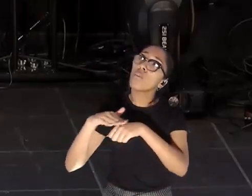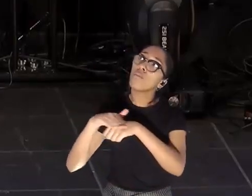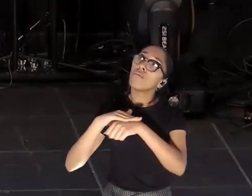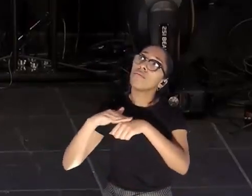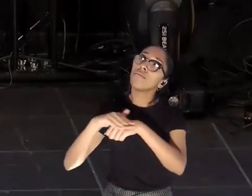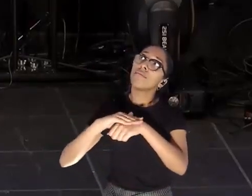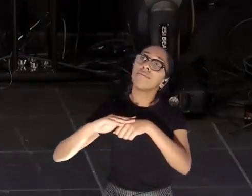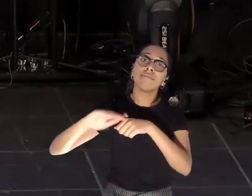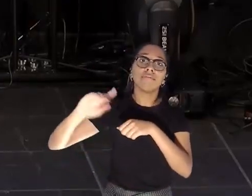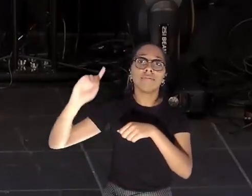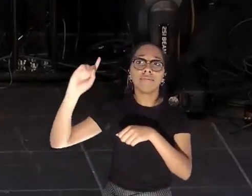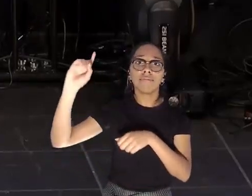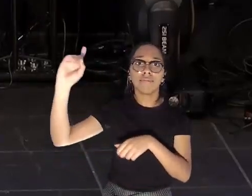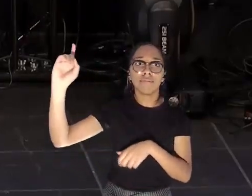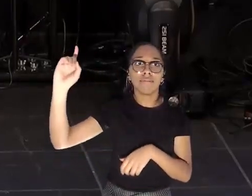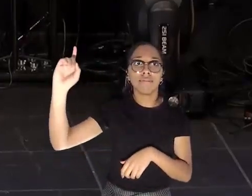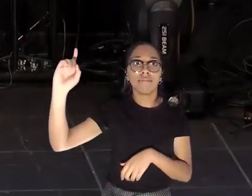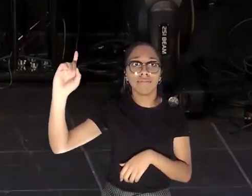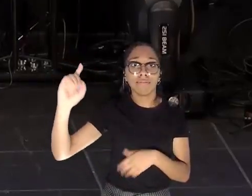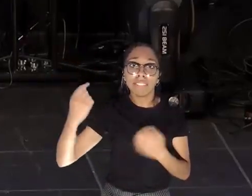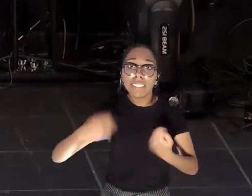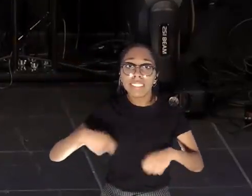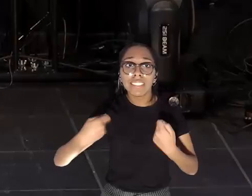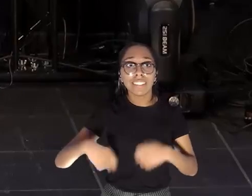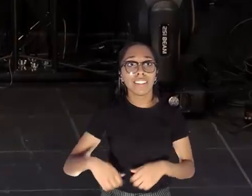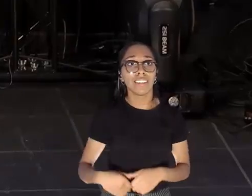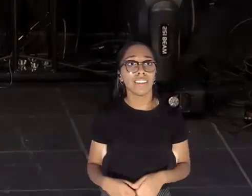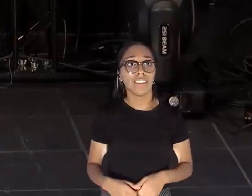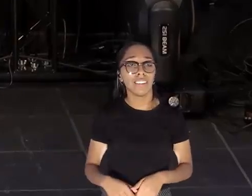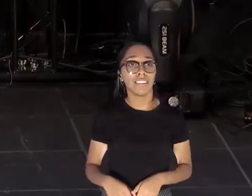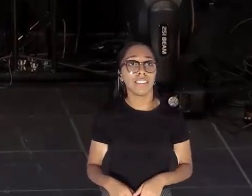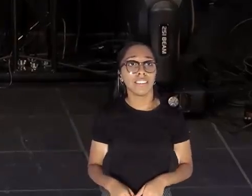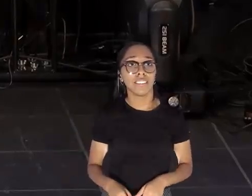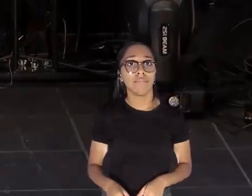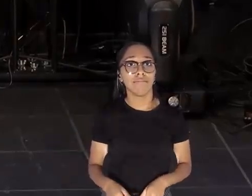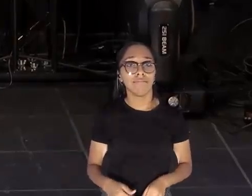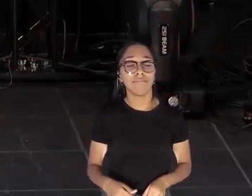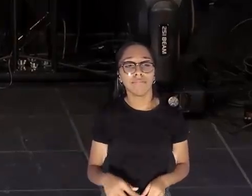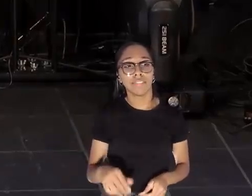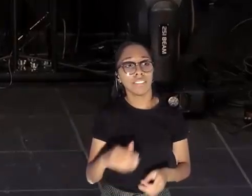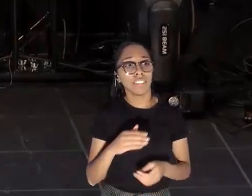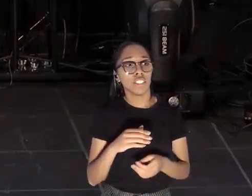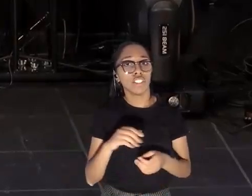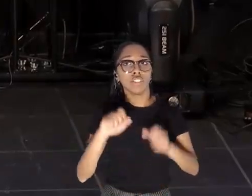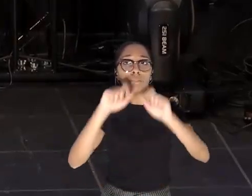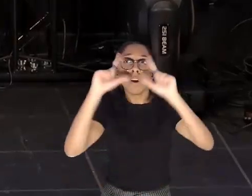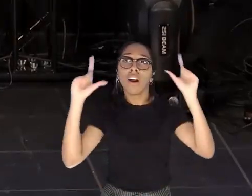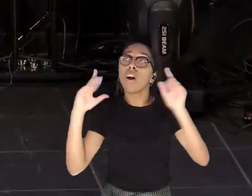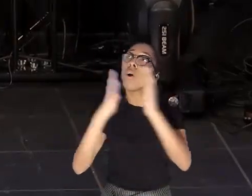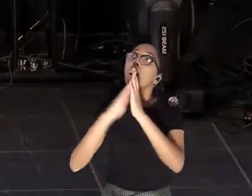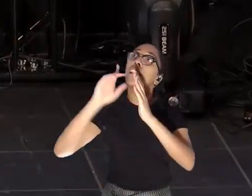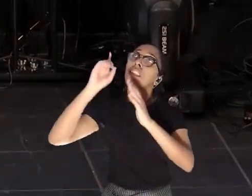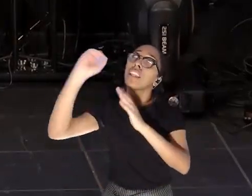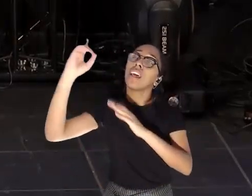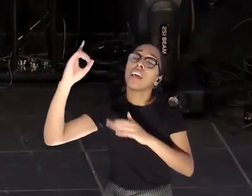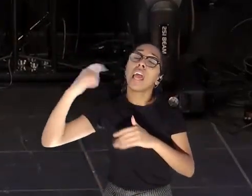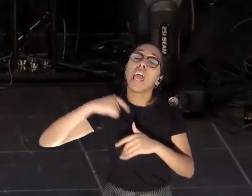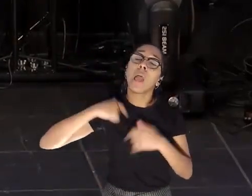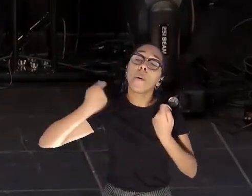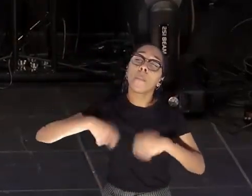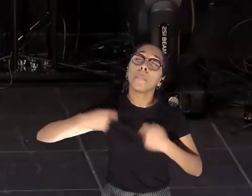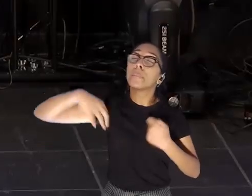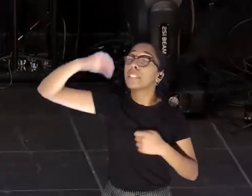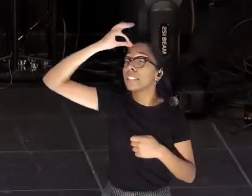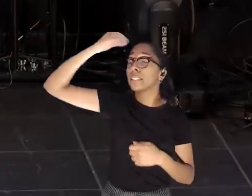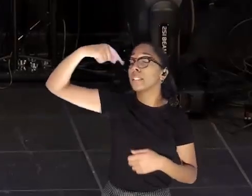Acordar e dizer assim, bom dia Espírito Santo. O diabo fez um monte de planos para mim hoje. Satanás amarrou o meu nome na boca do sapo.